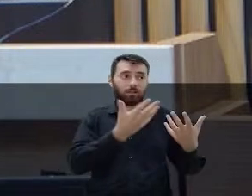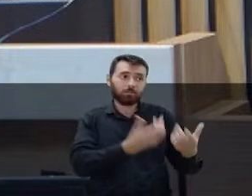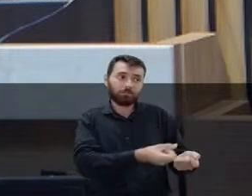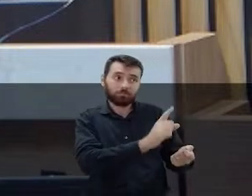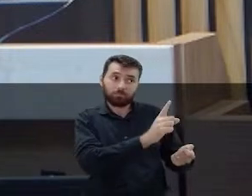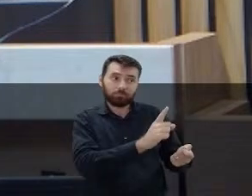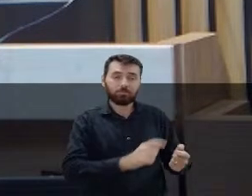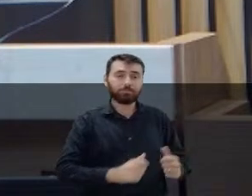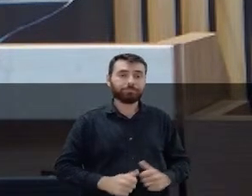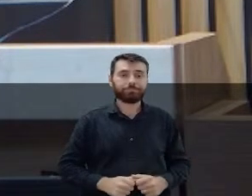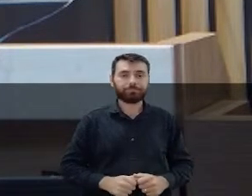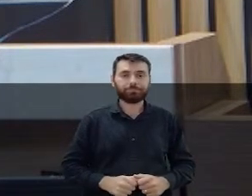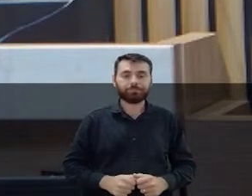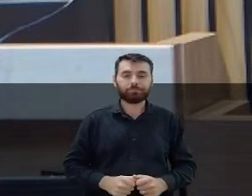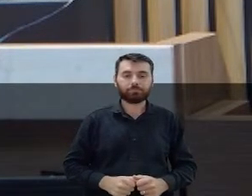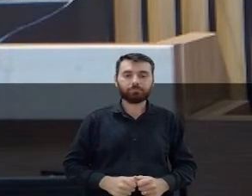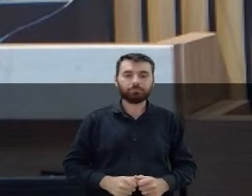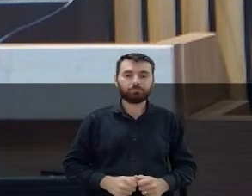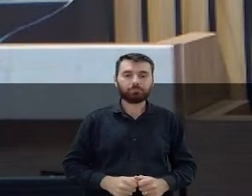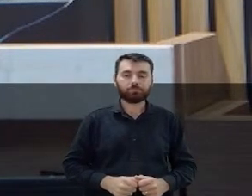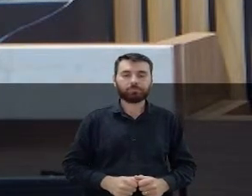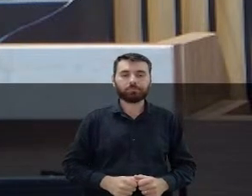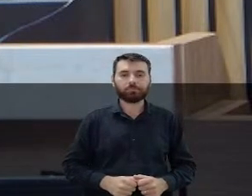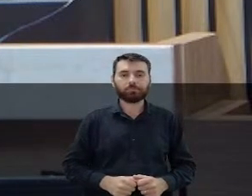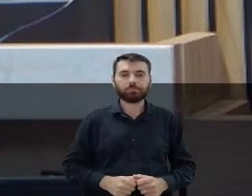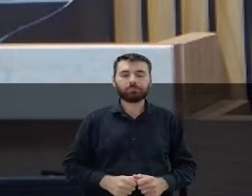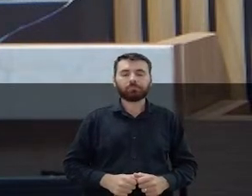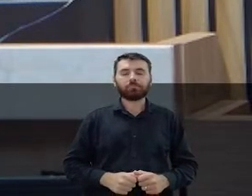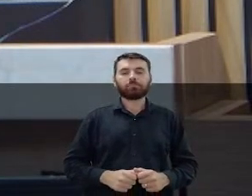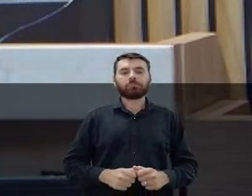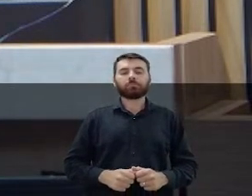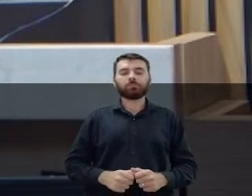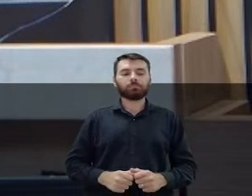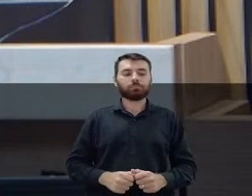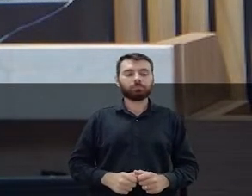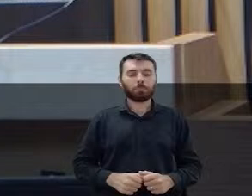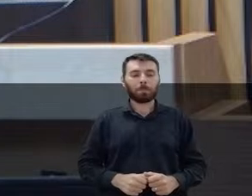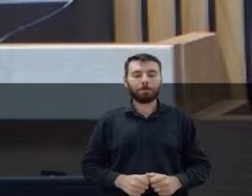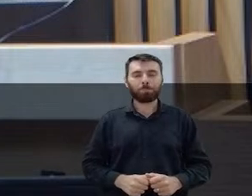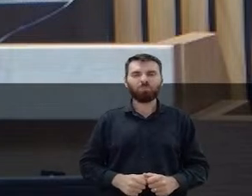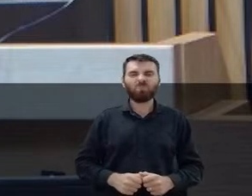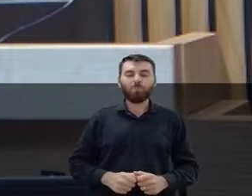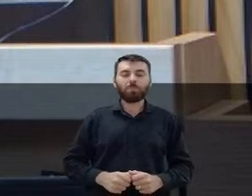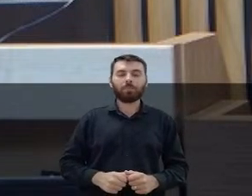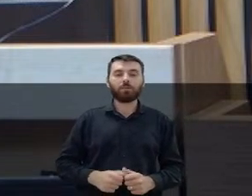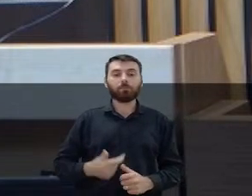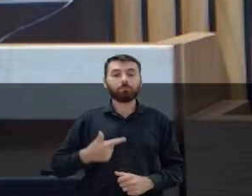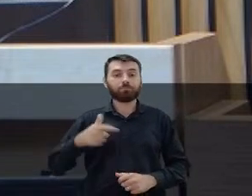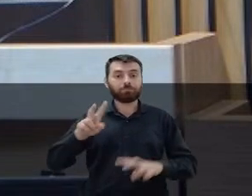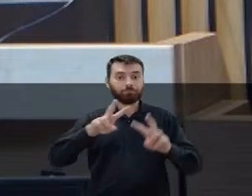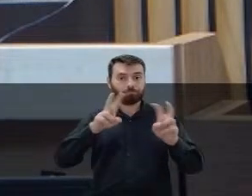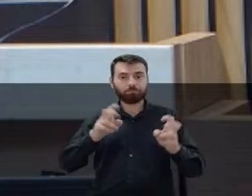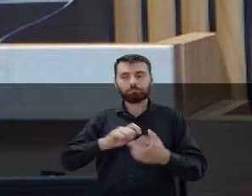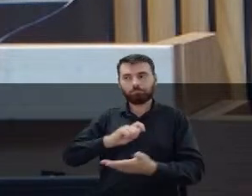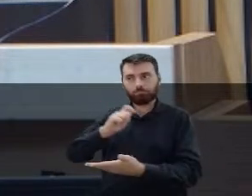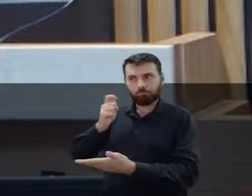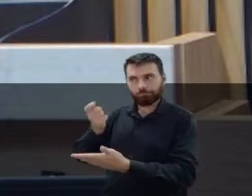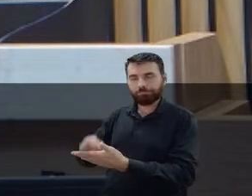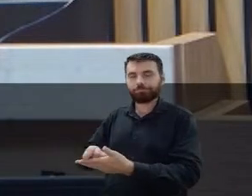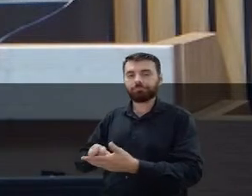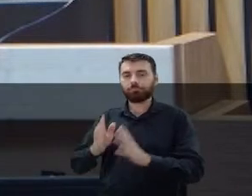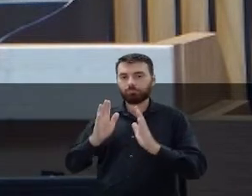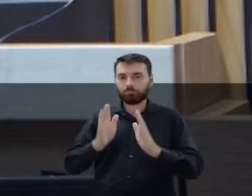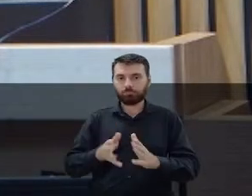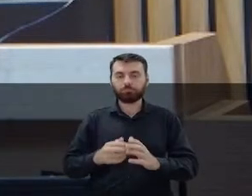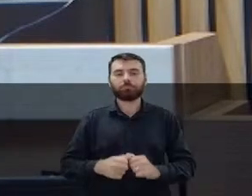provimento. Quanto à compensação, a reclamada alega que a prova robusta de transferências bancárias de